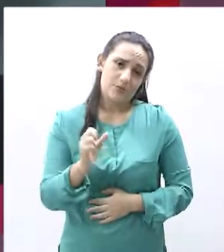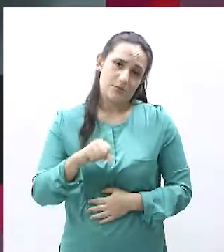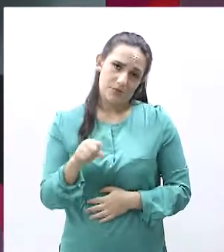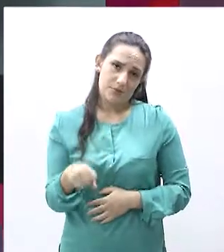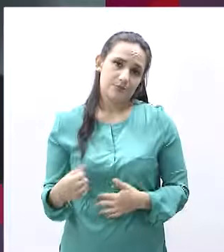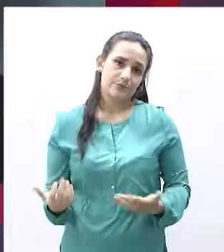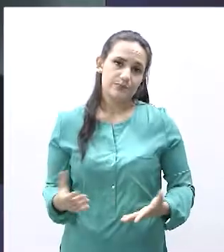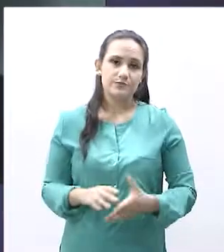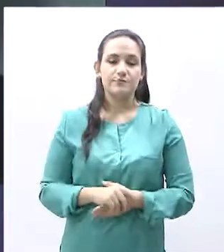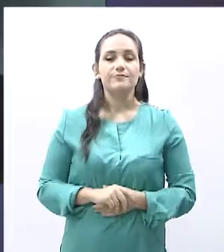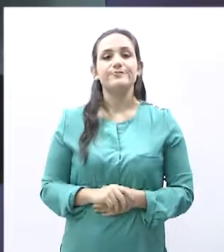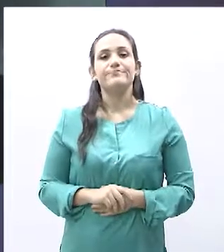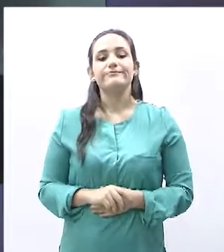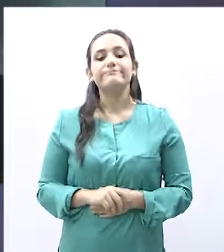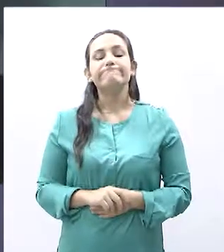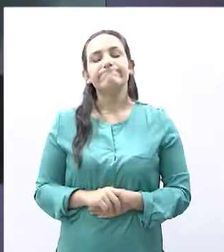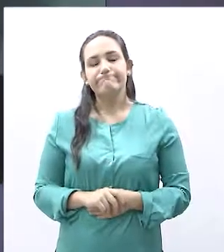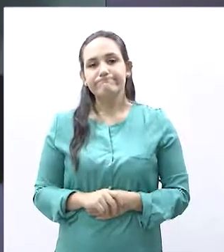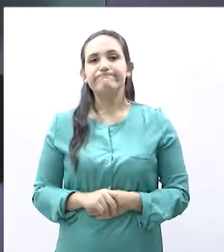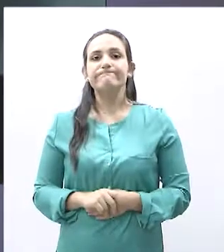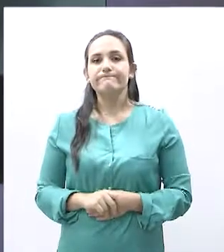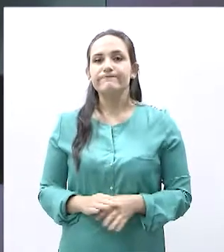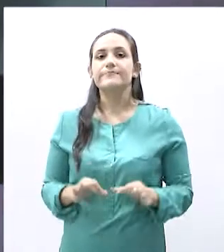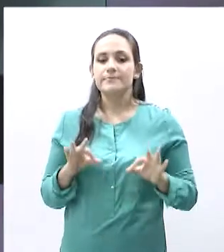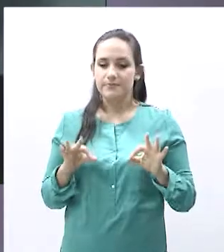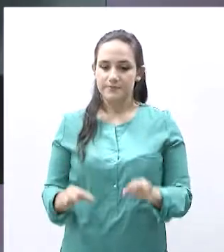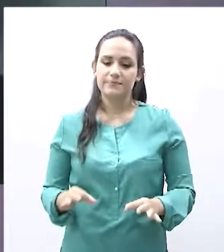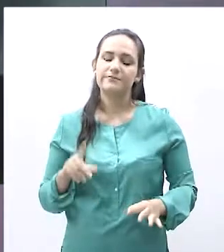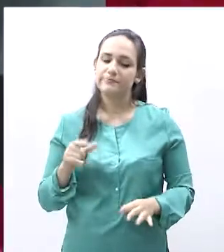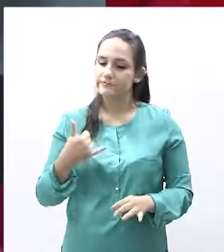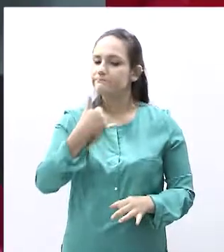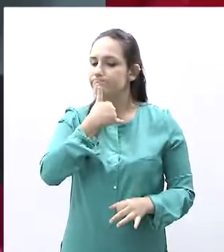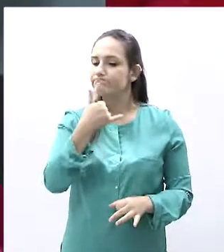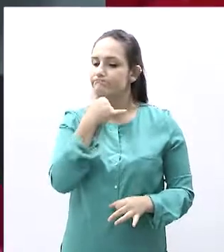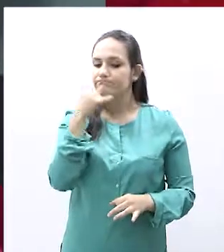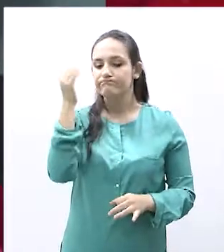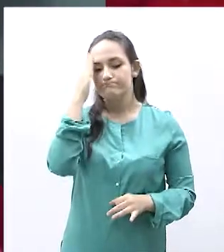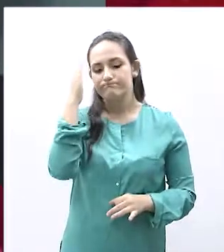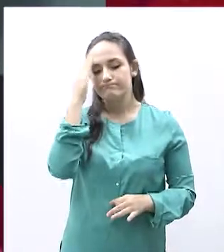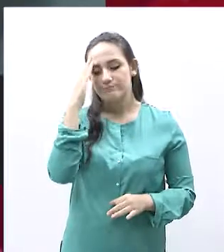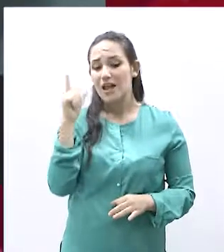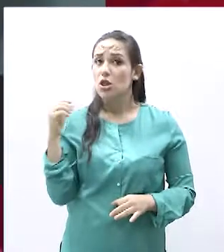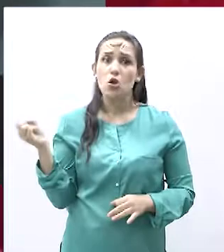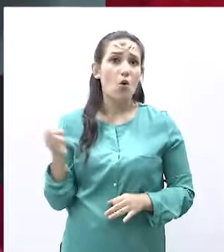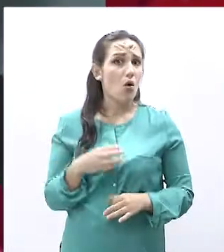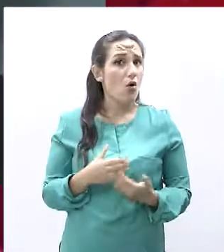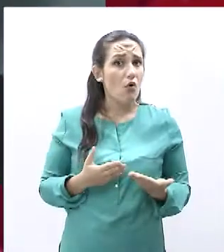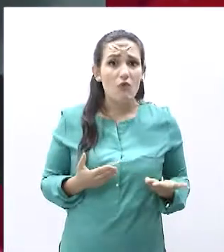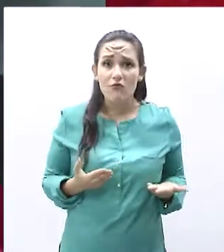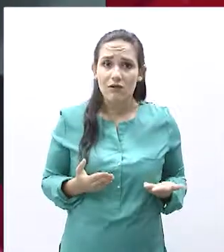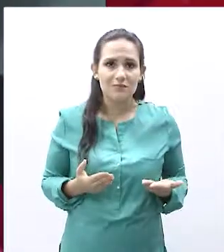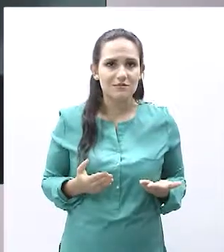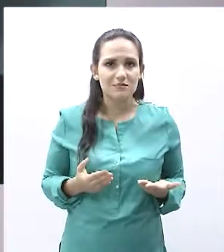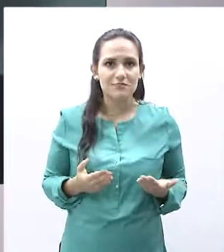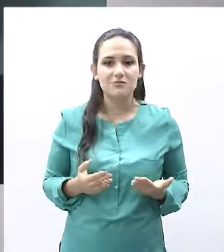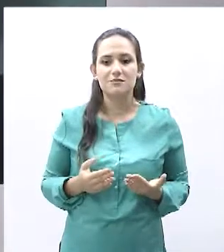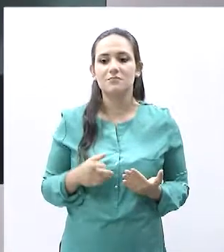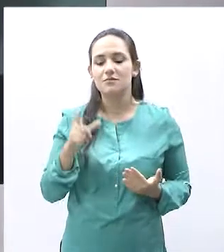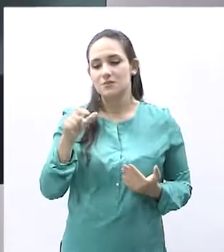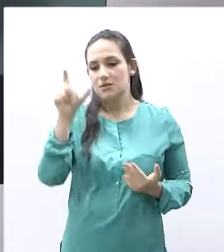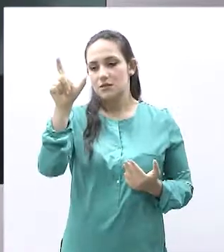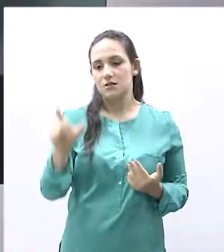país em geral. Certo, realmente, notícia triste, é uma notícia recente. Nós estamos aqui com o